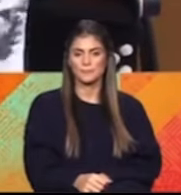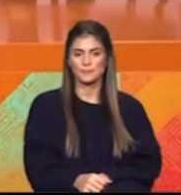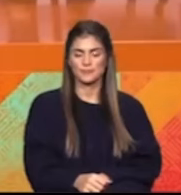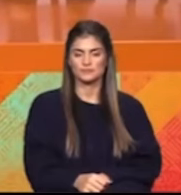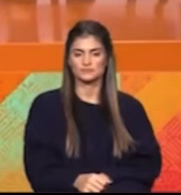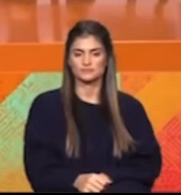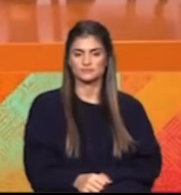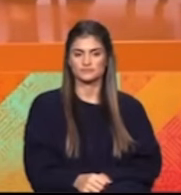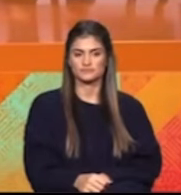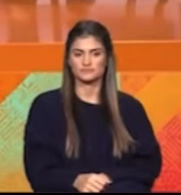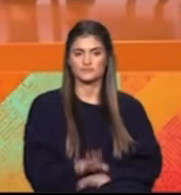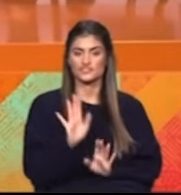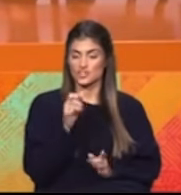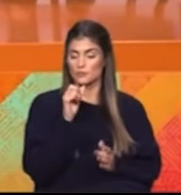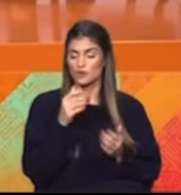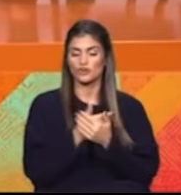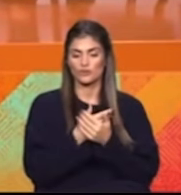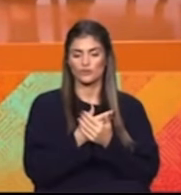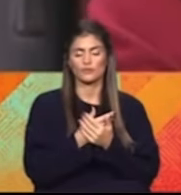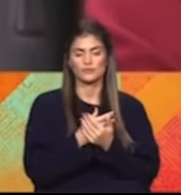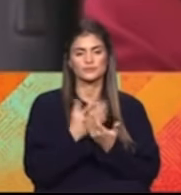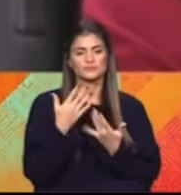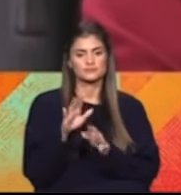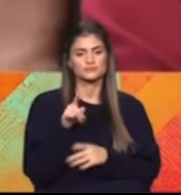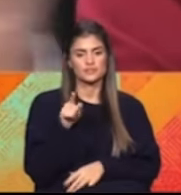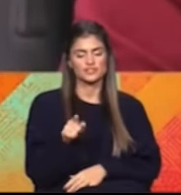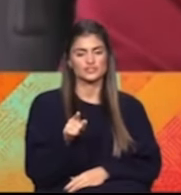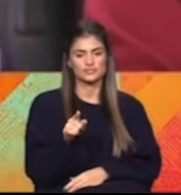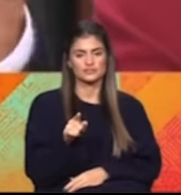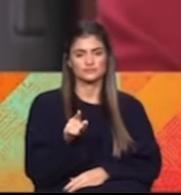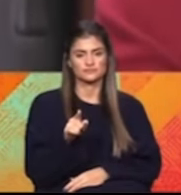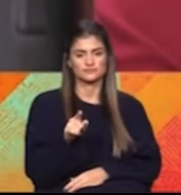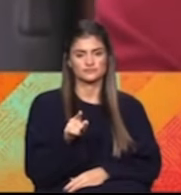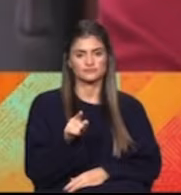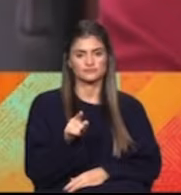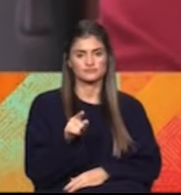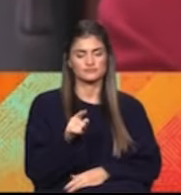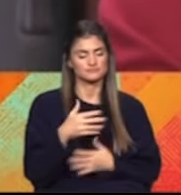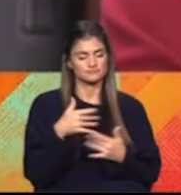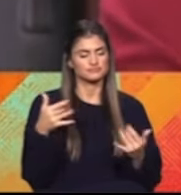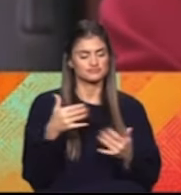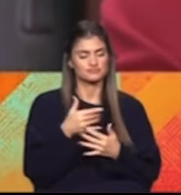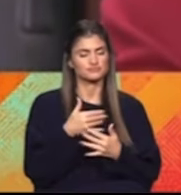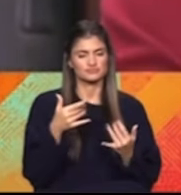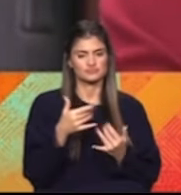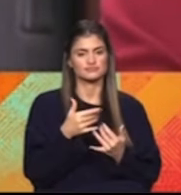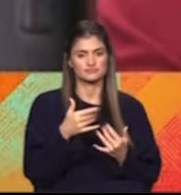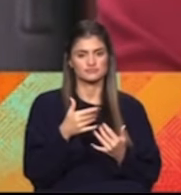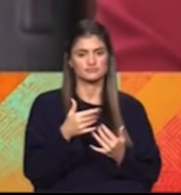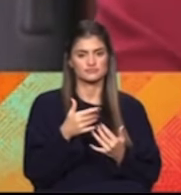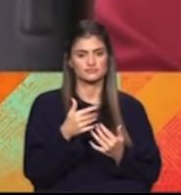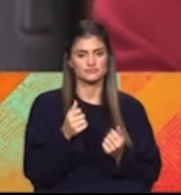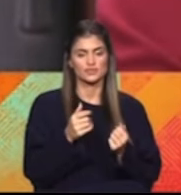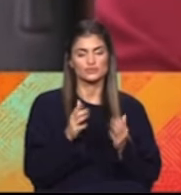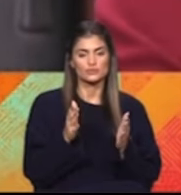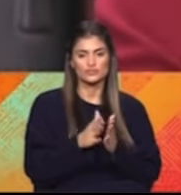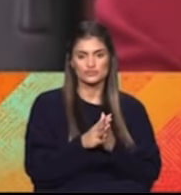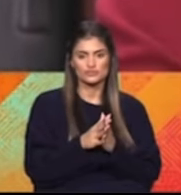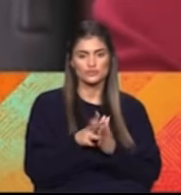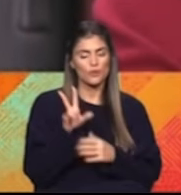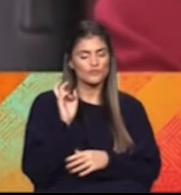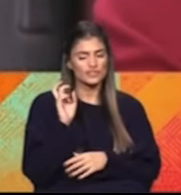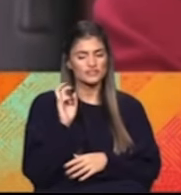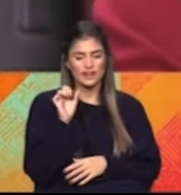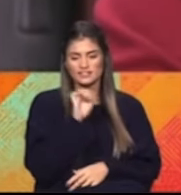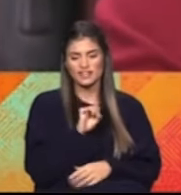Ele já partiu, mas a sua interpretação valeu superiormente a todos aqueles que eu tenho ouvido cantar,